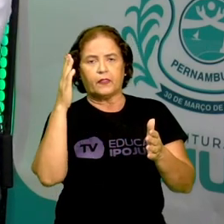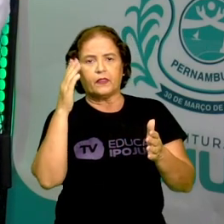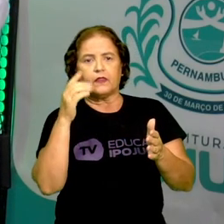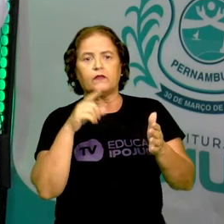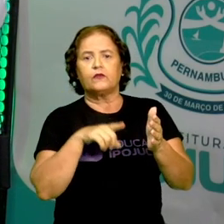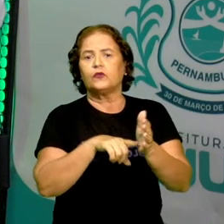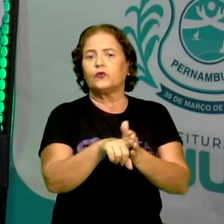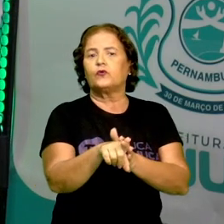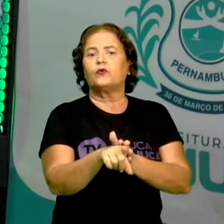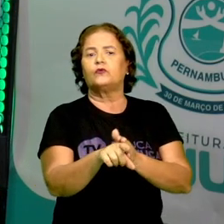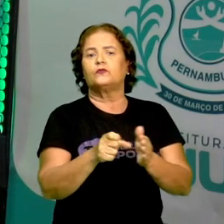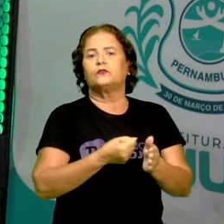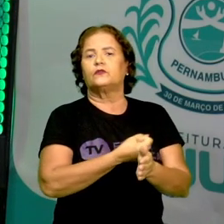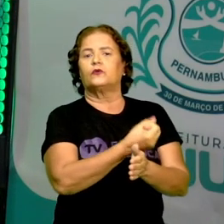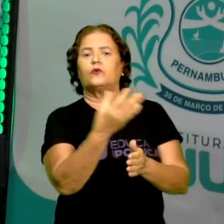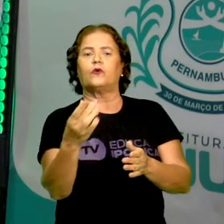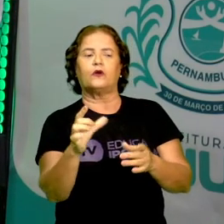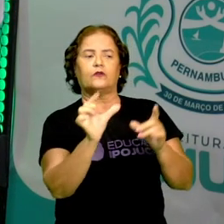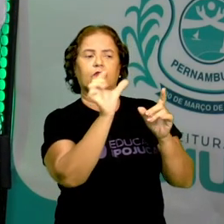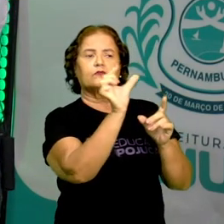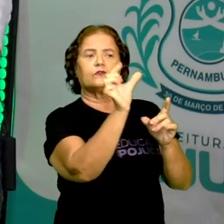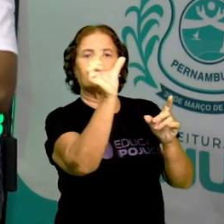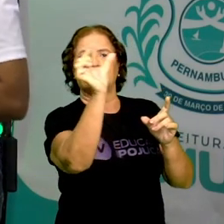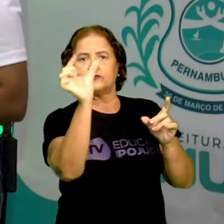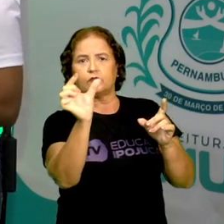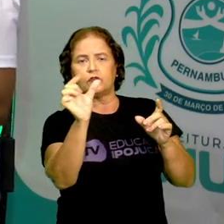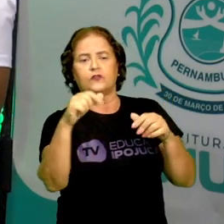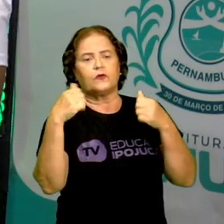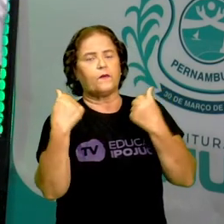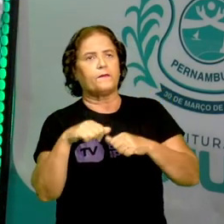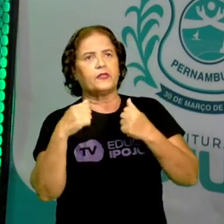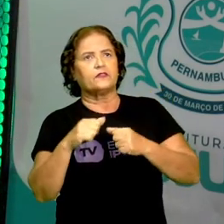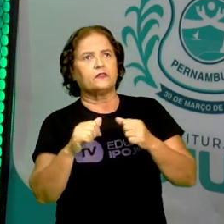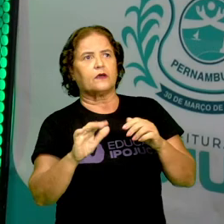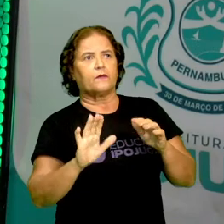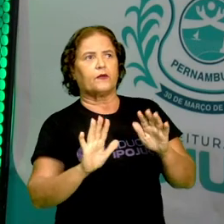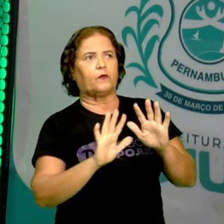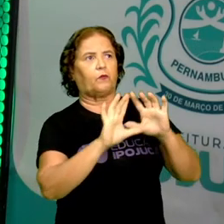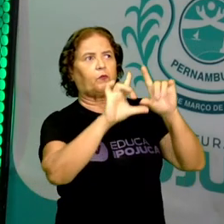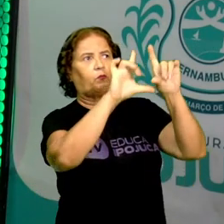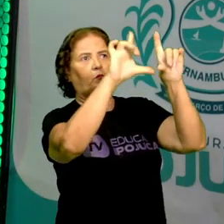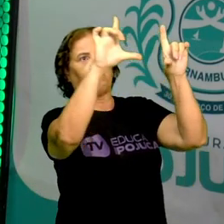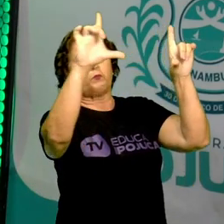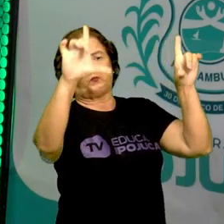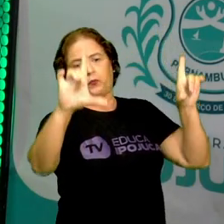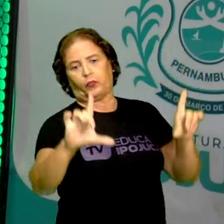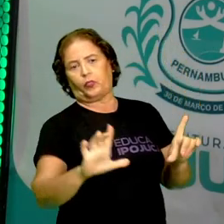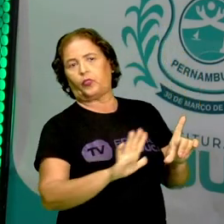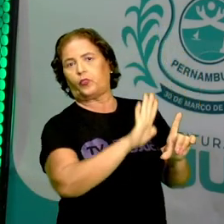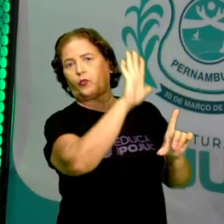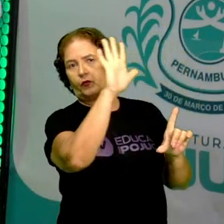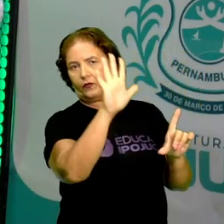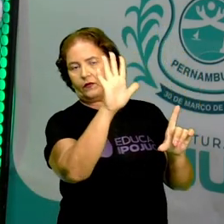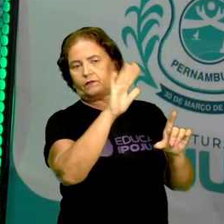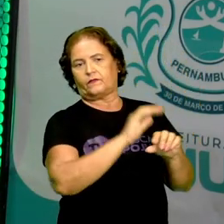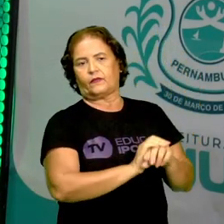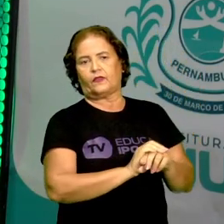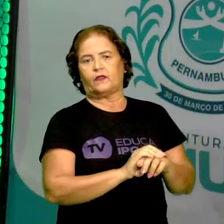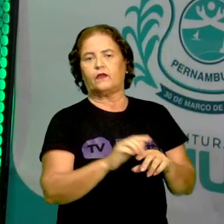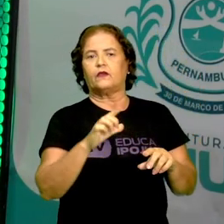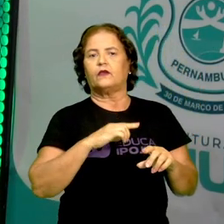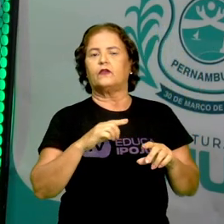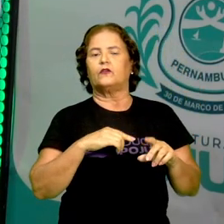necessários para revestir toda esta parede. E eu ainda coloquei aqui a dimensão do